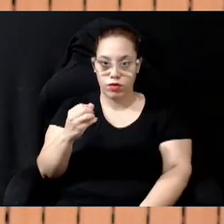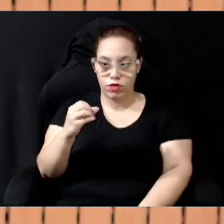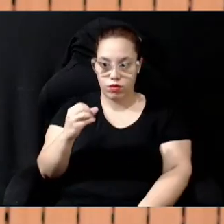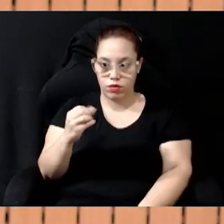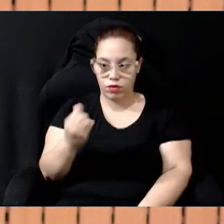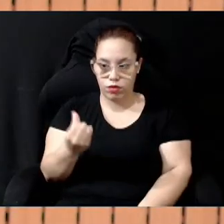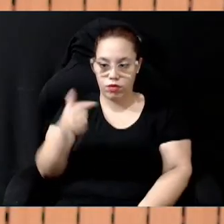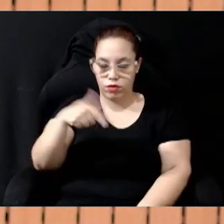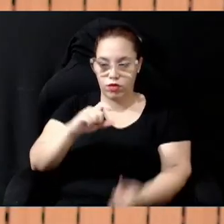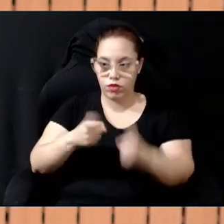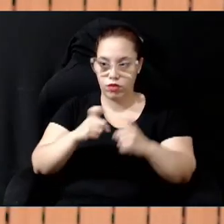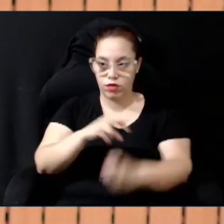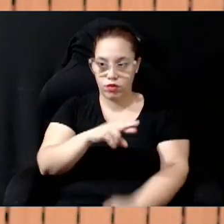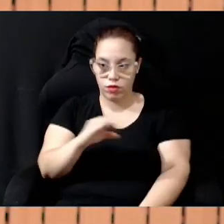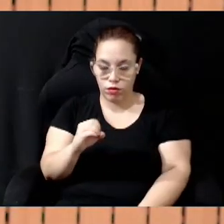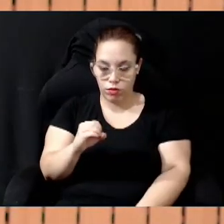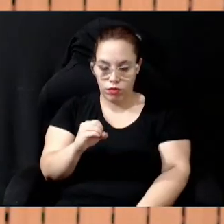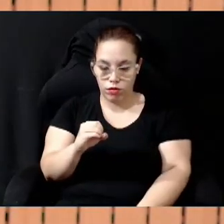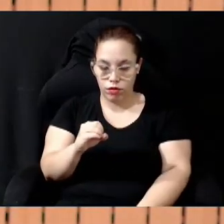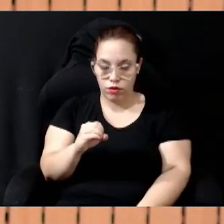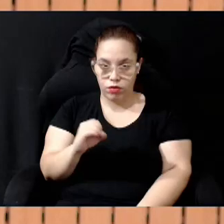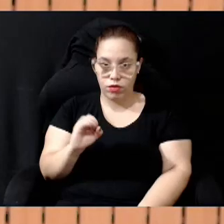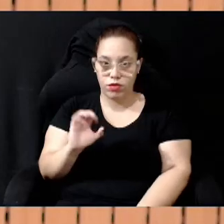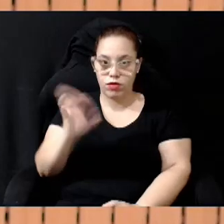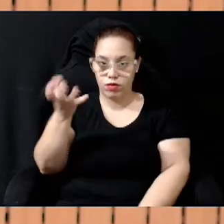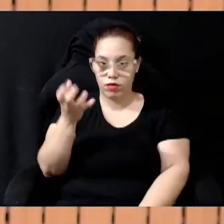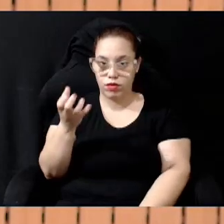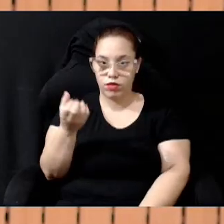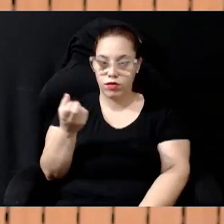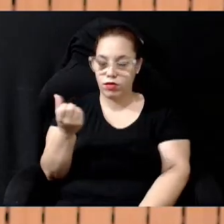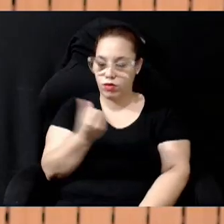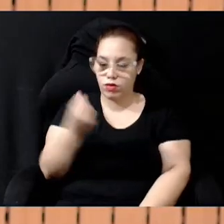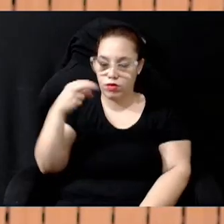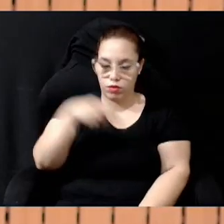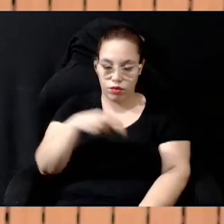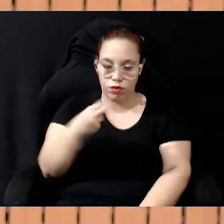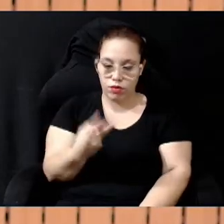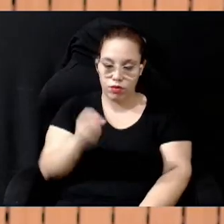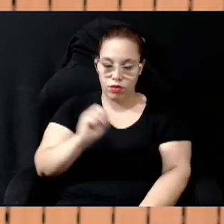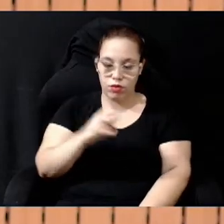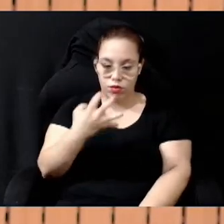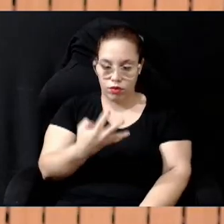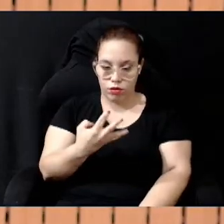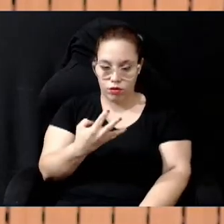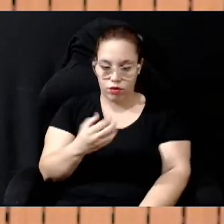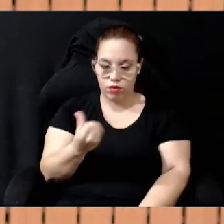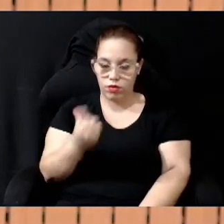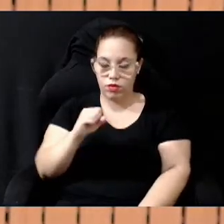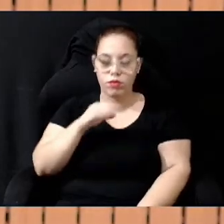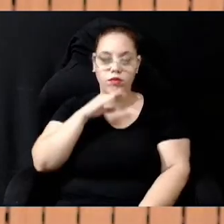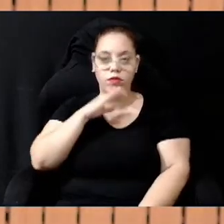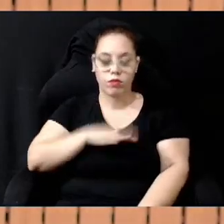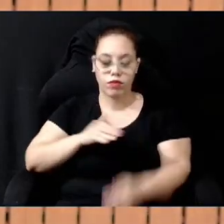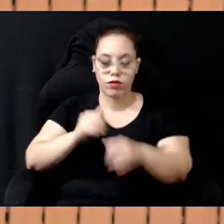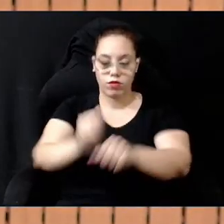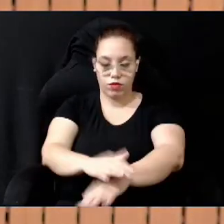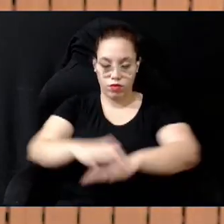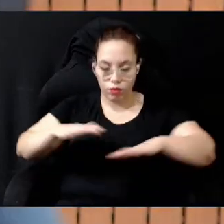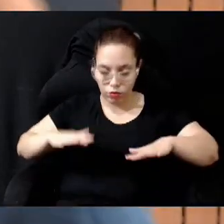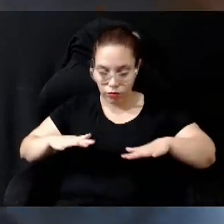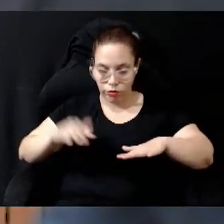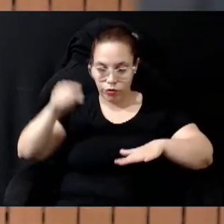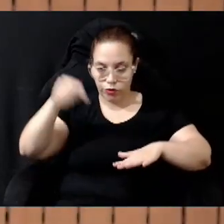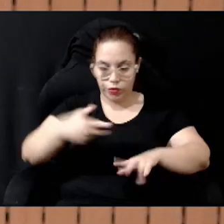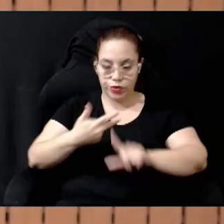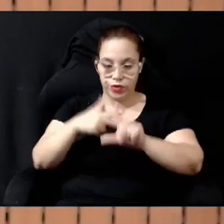67ª reunião ordinária a ser realizada no dia 6 de novembro de 2024, às 18 horas, no plenário desse legislativo. O presidente